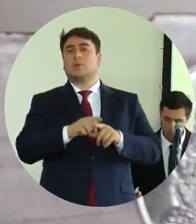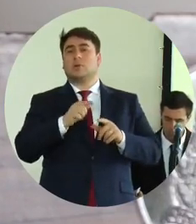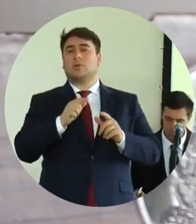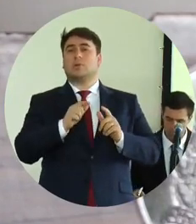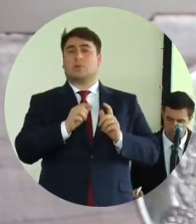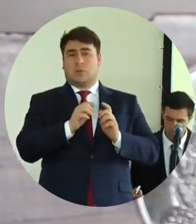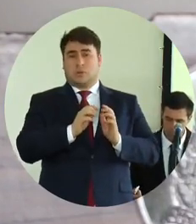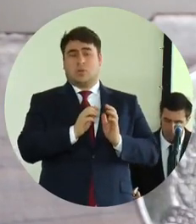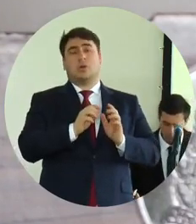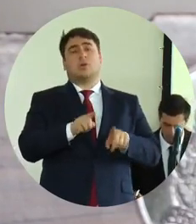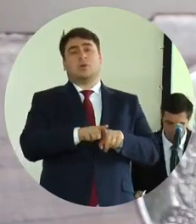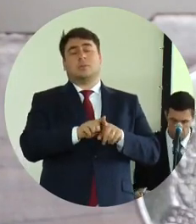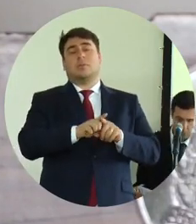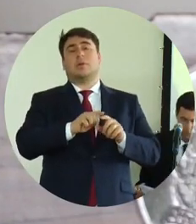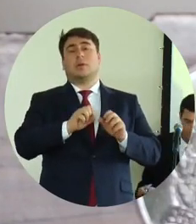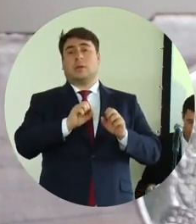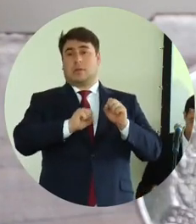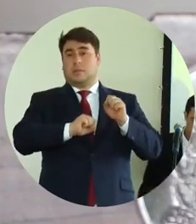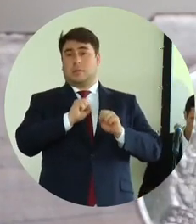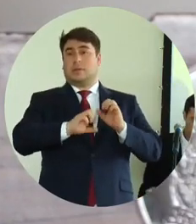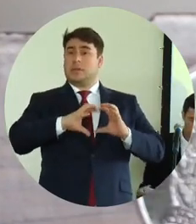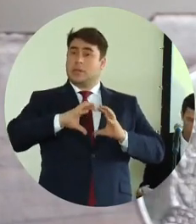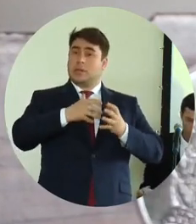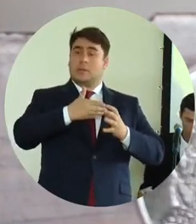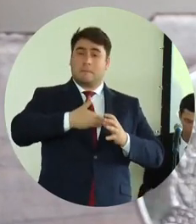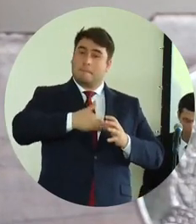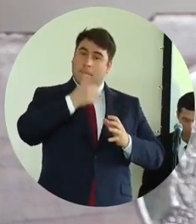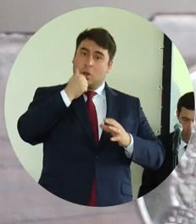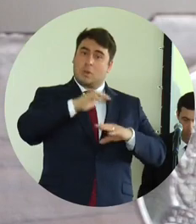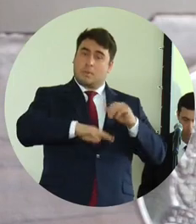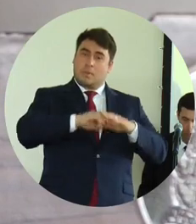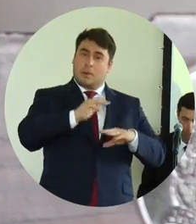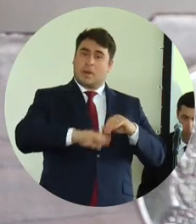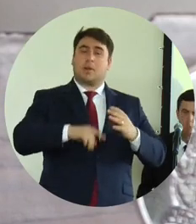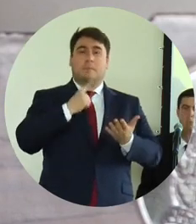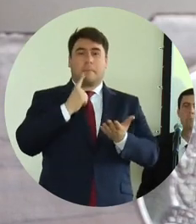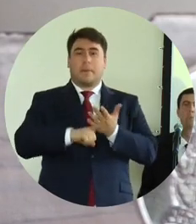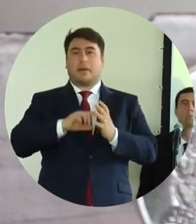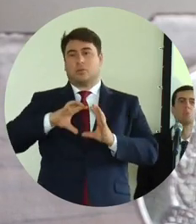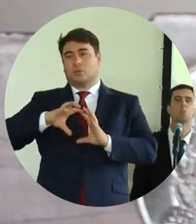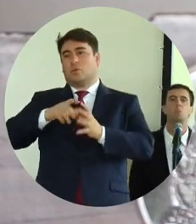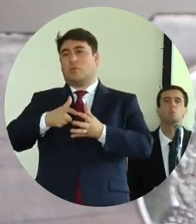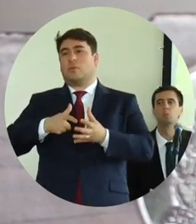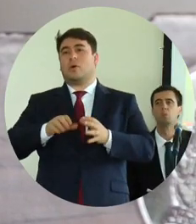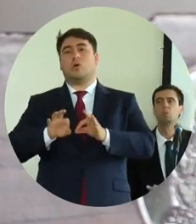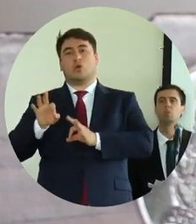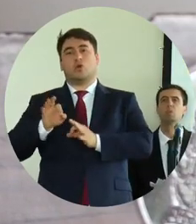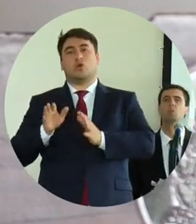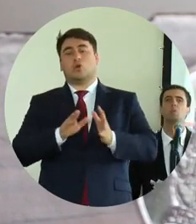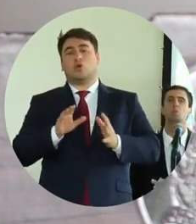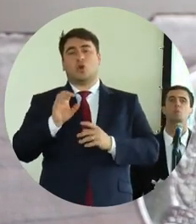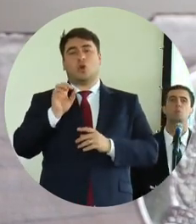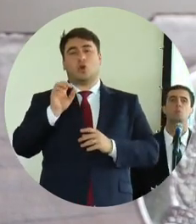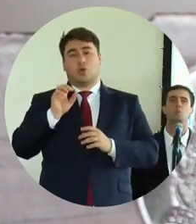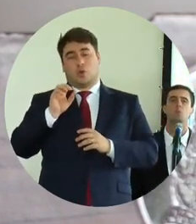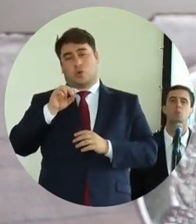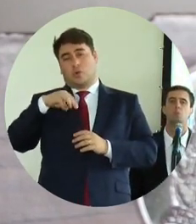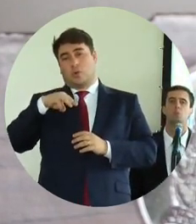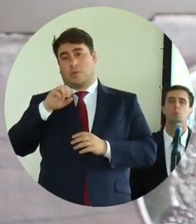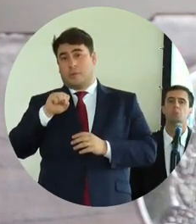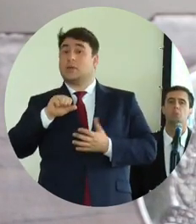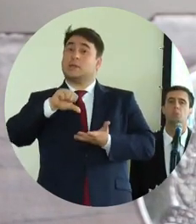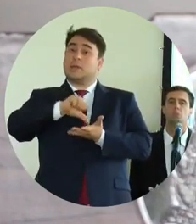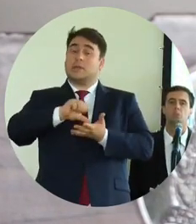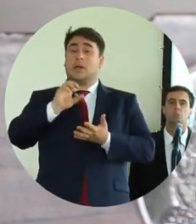ao Prêmio Internacional das Melhores Práticas, que é um prêmio feito com o Pacto Global e com a Organização Internacional do Trabalho, na sede